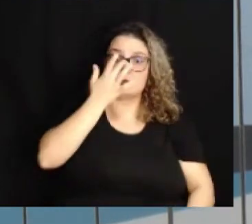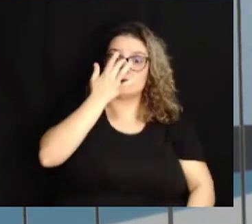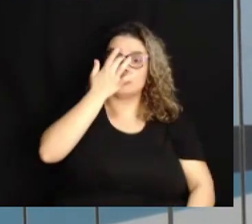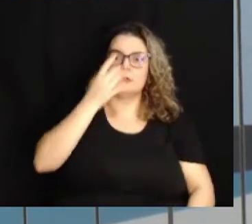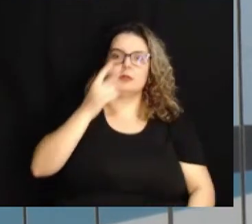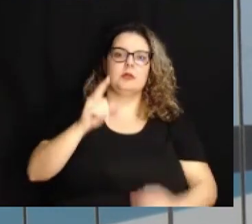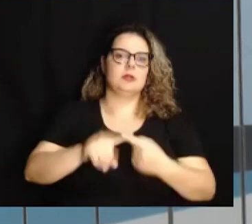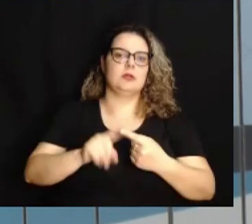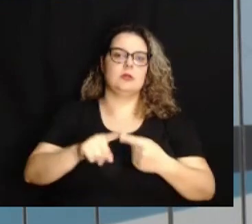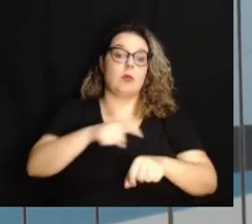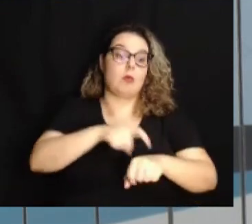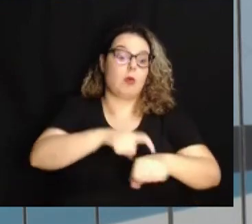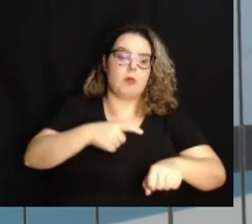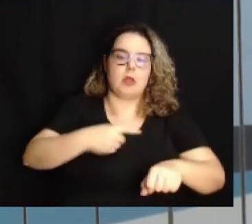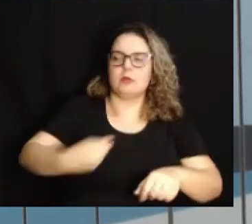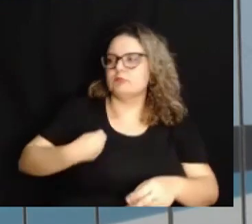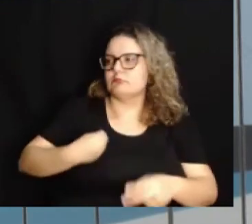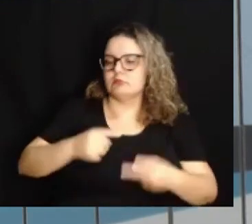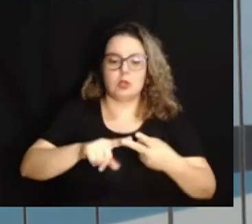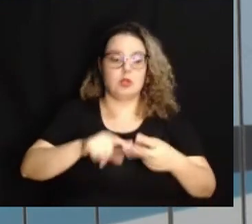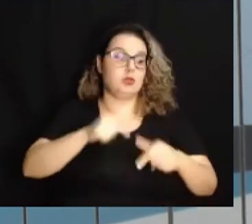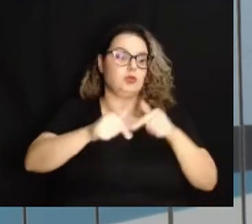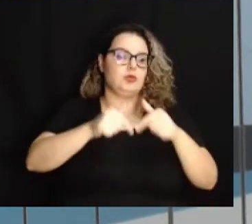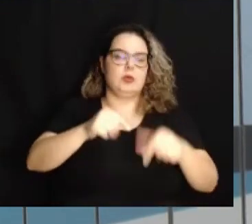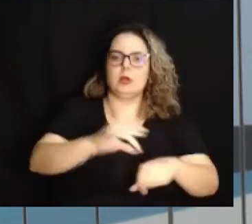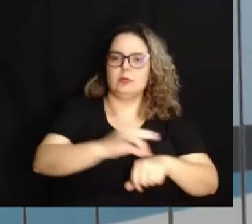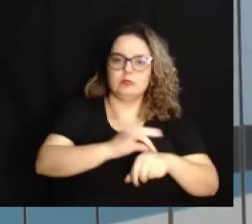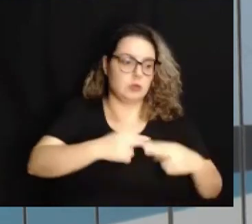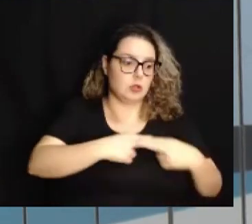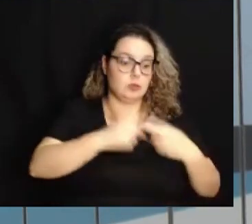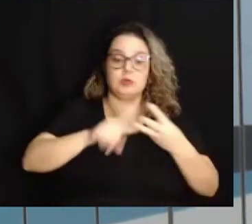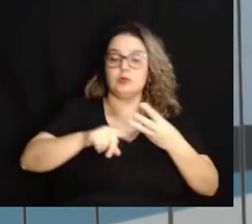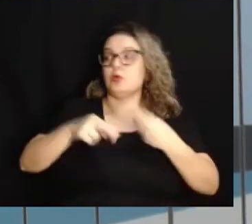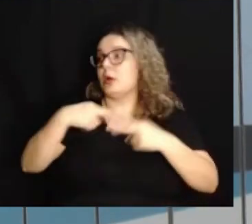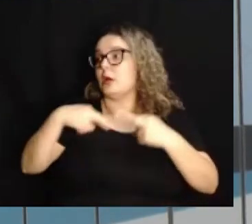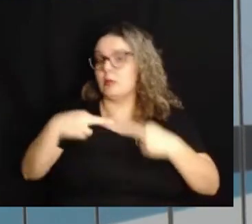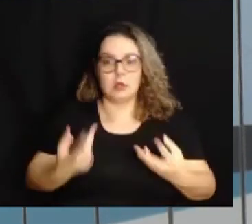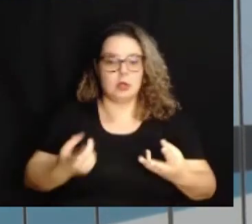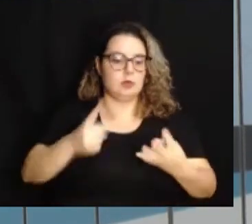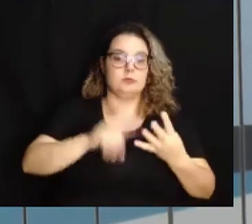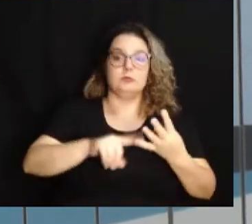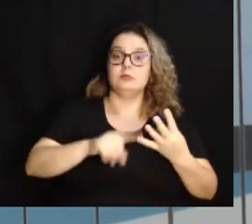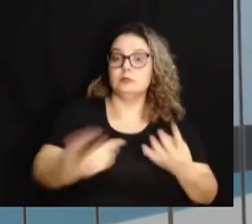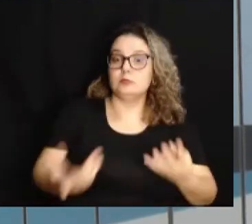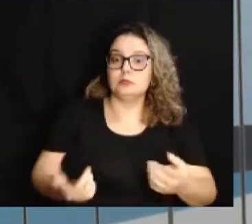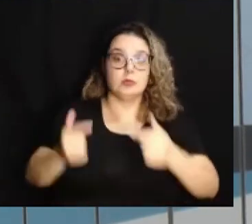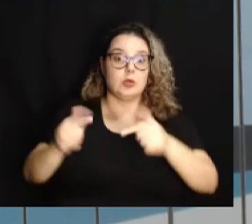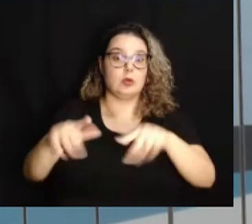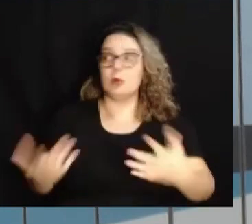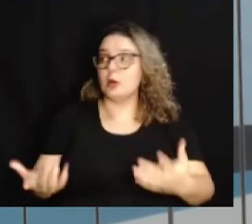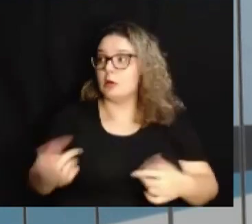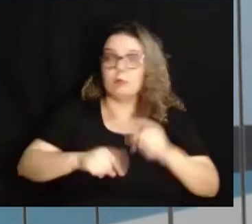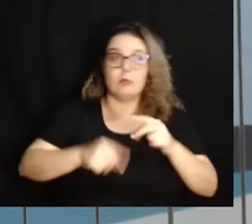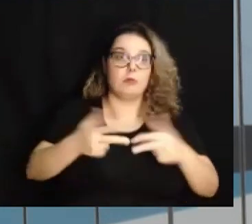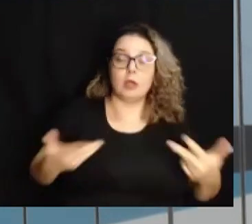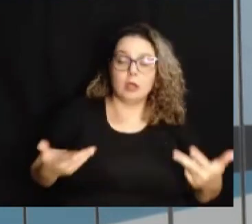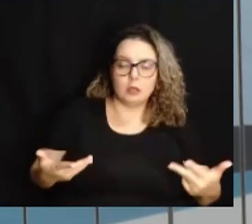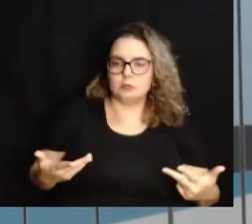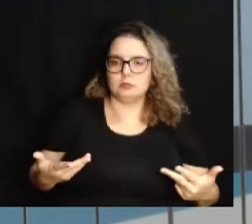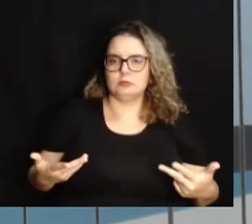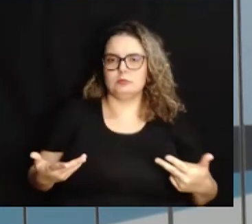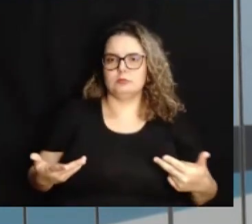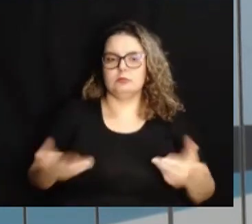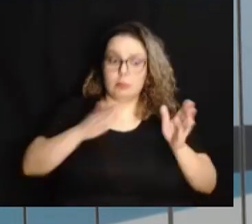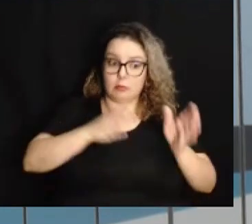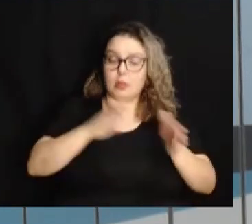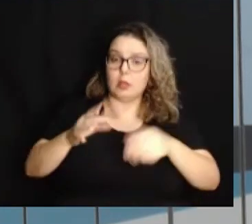tem o luto de um trabalho, pode ter o luto de um relacionamento, pode ter o luto de algo, um lugar, um bem material. Nós passamos por esse luto. Então